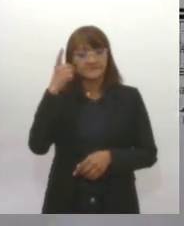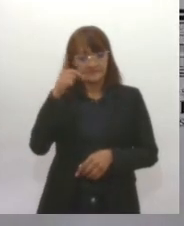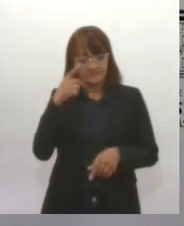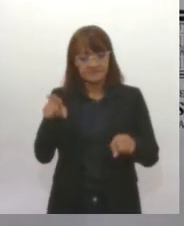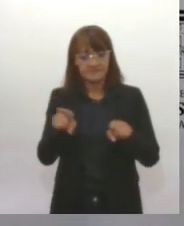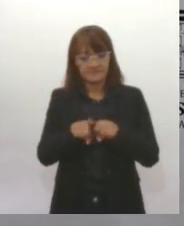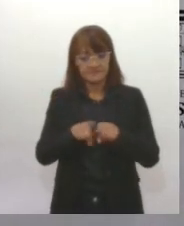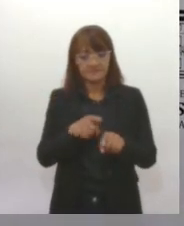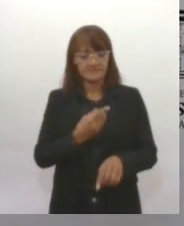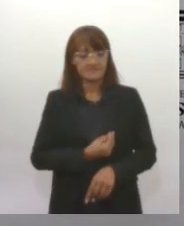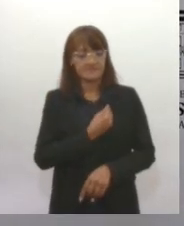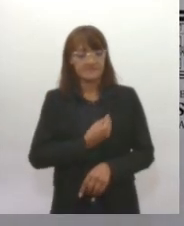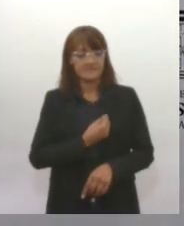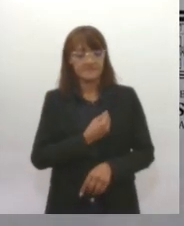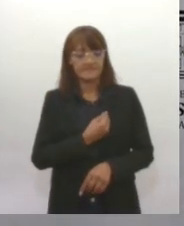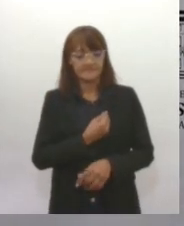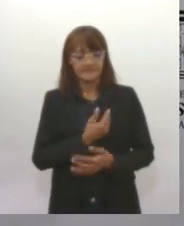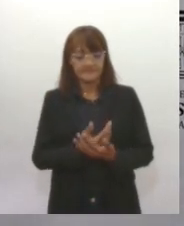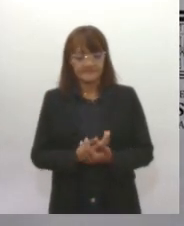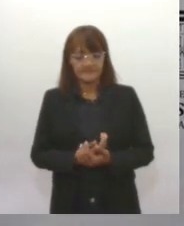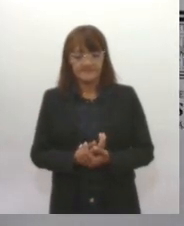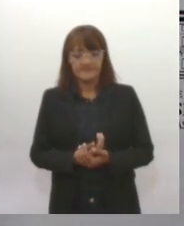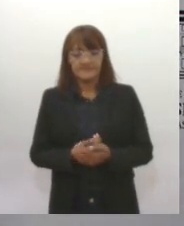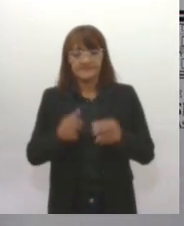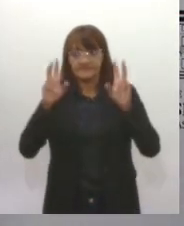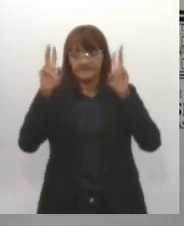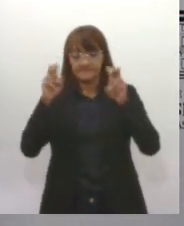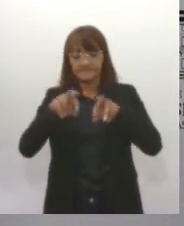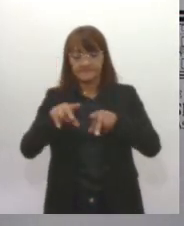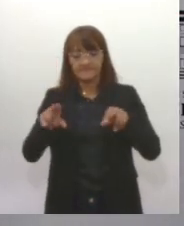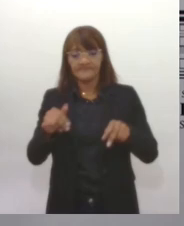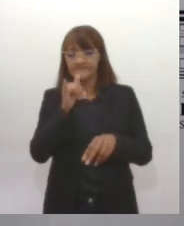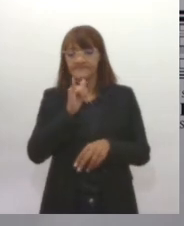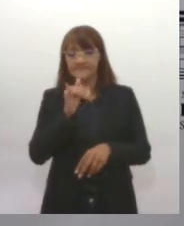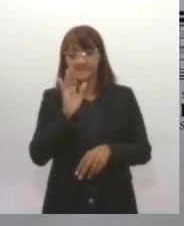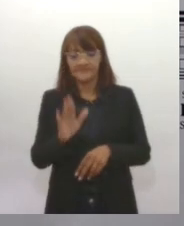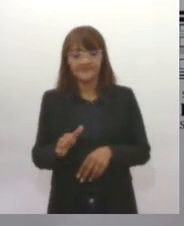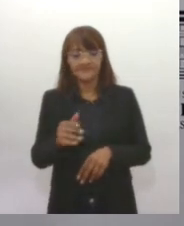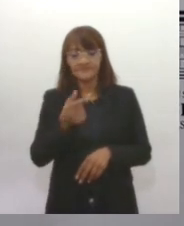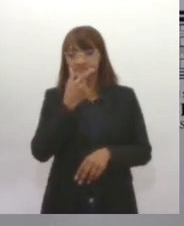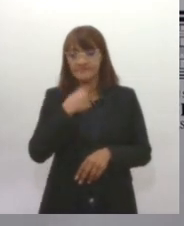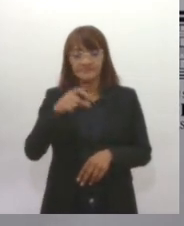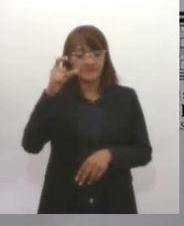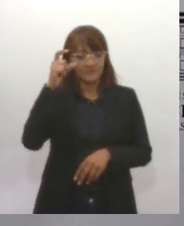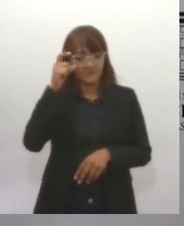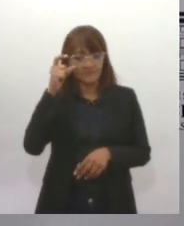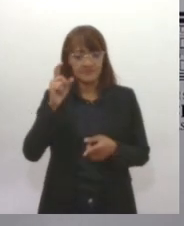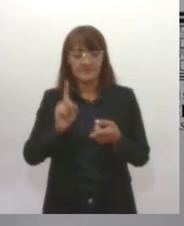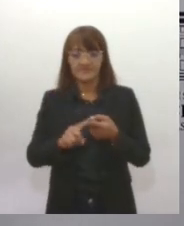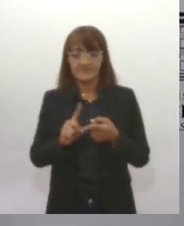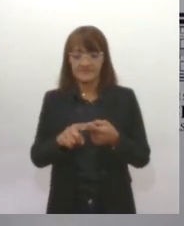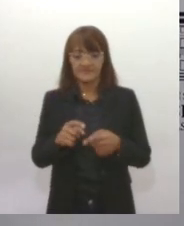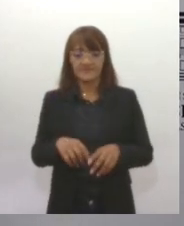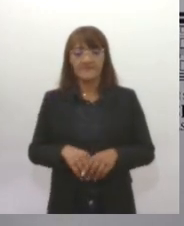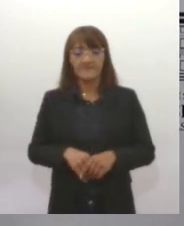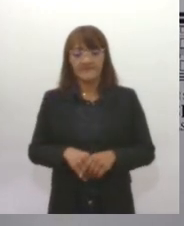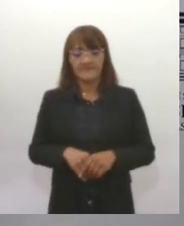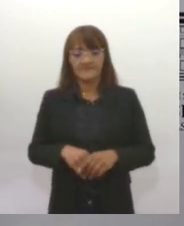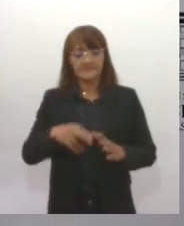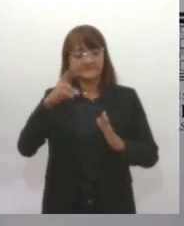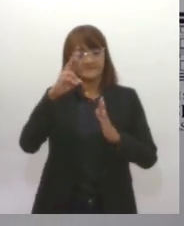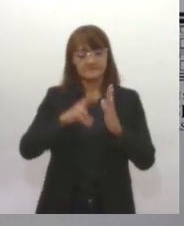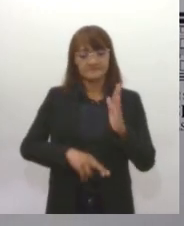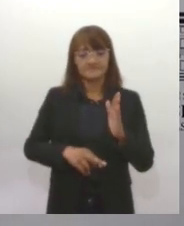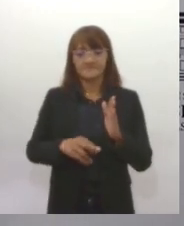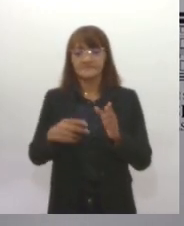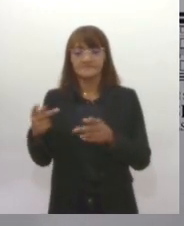de outros assuntos, a exemplo do deputado Jorge Passos, que fez aí, né, relatos sobre uma visita que